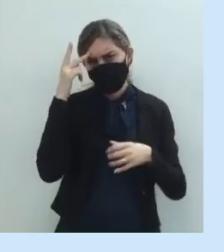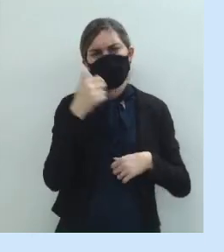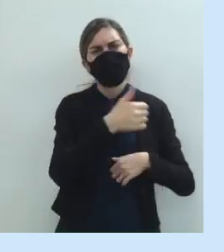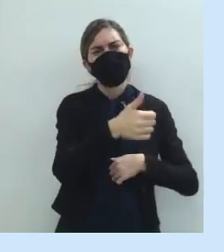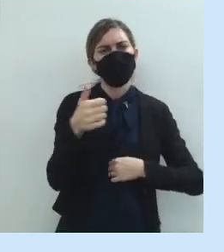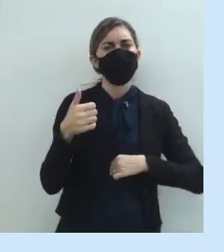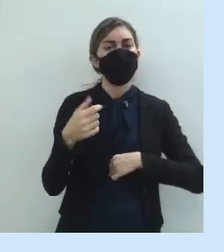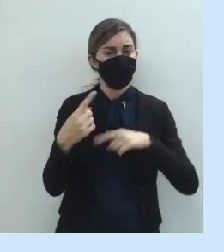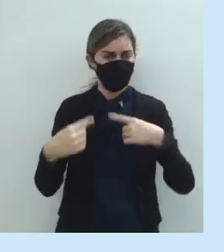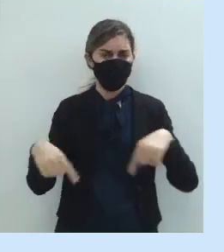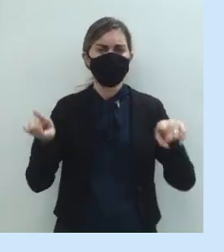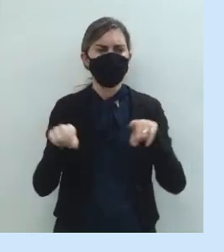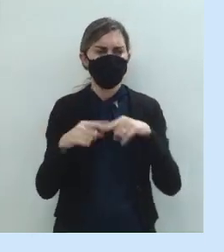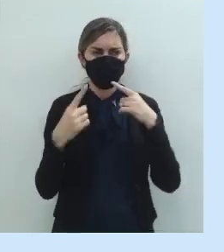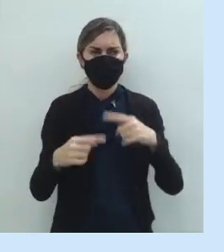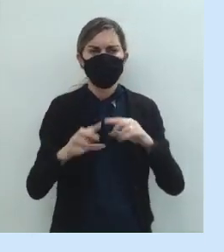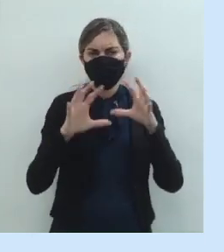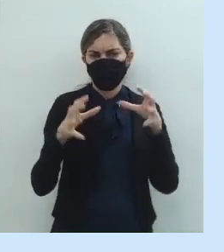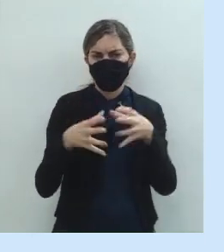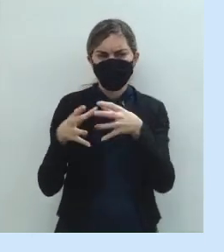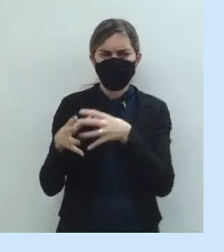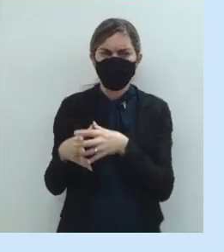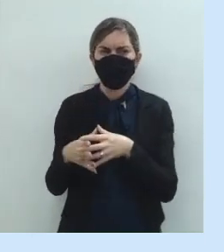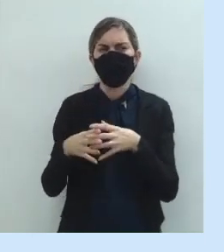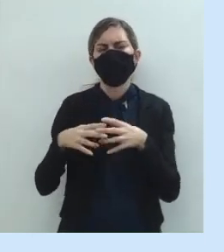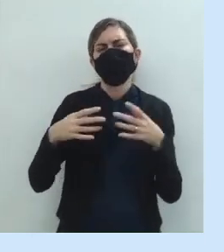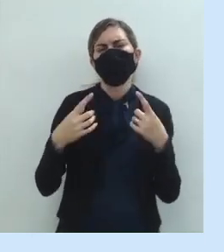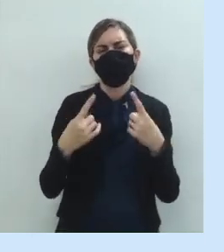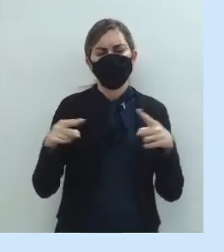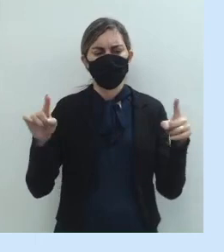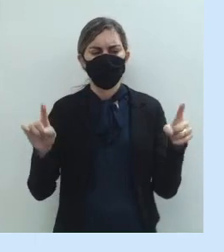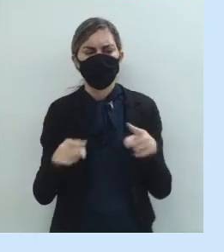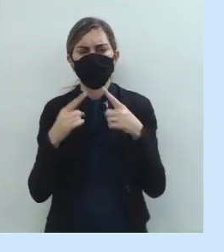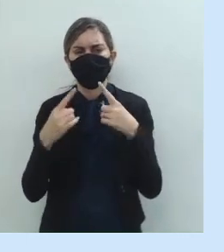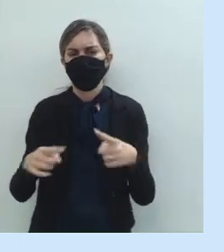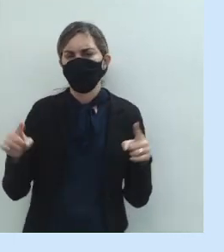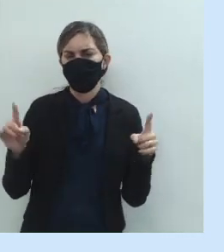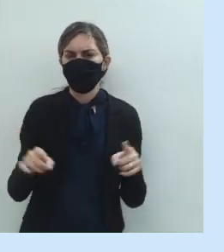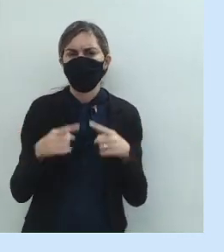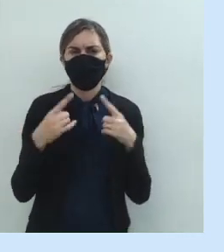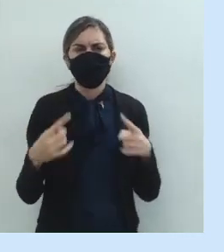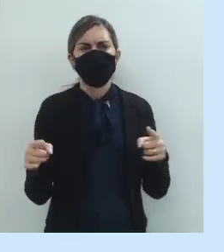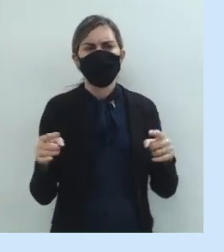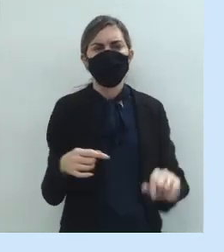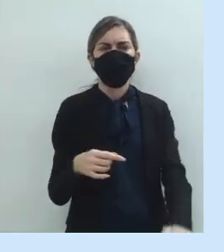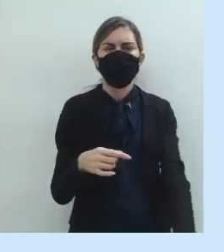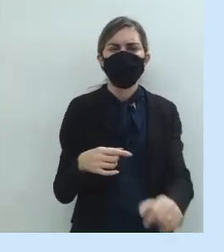bacana do meio da música, muitos músicos, musicistas